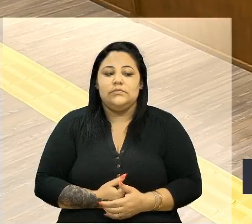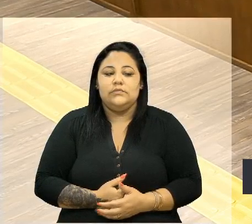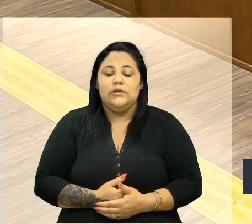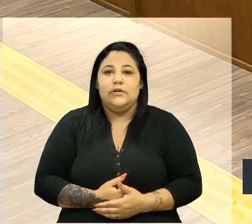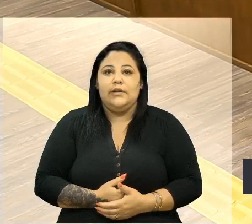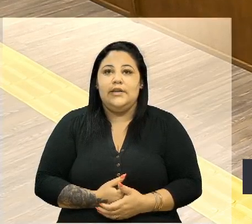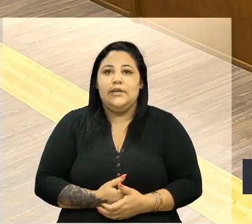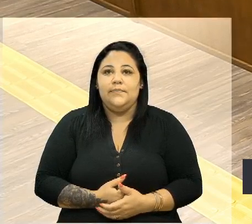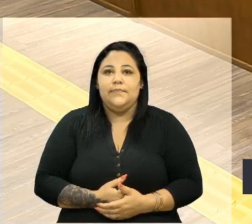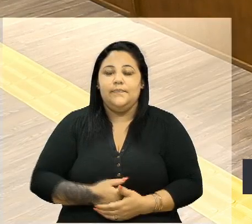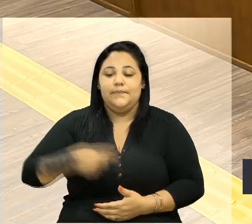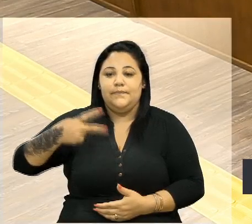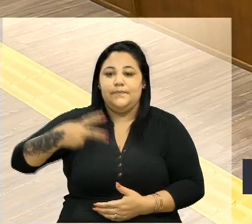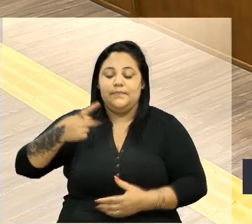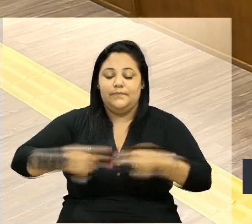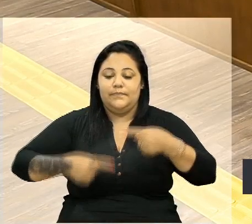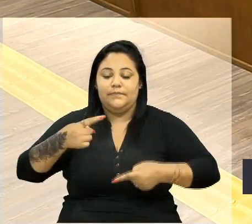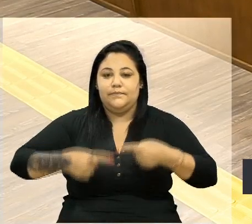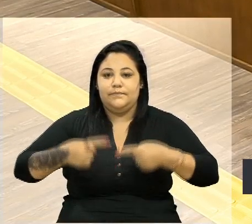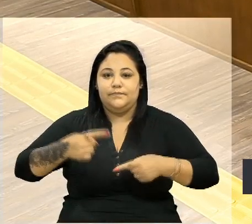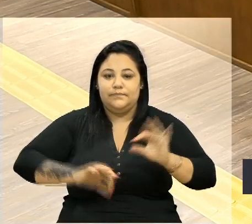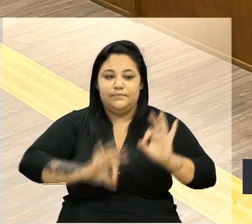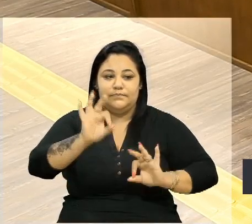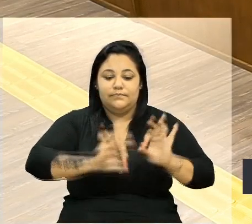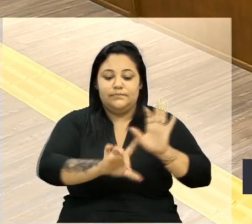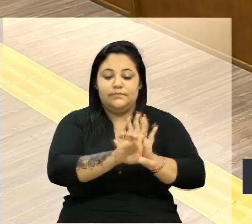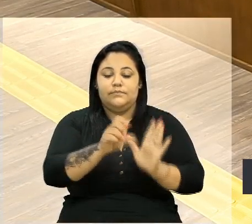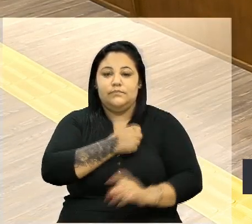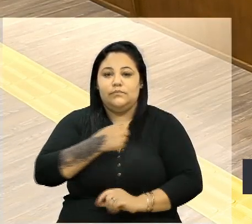Em segunda discussão e votação, projeto de lei número